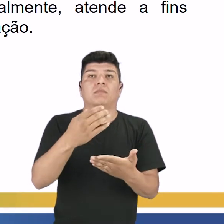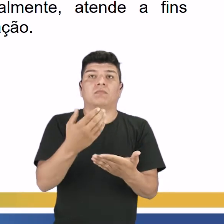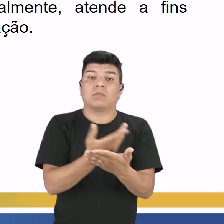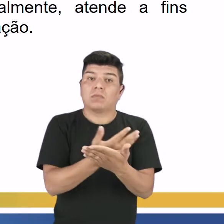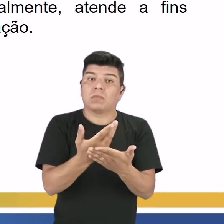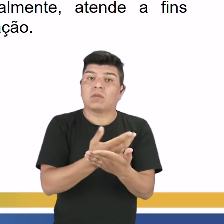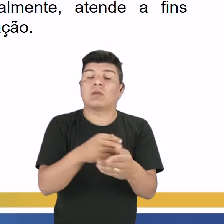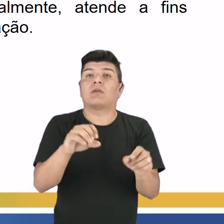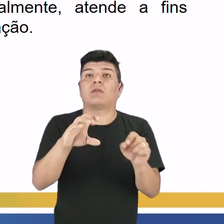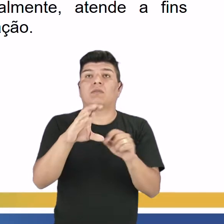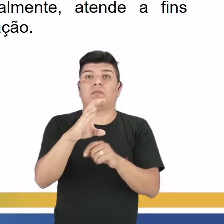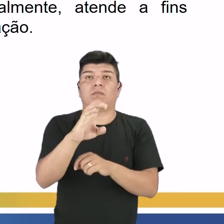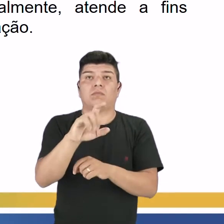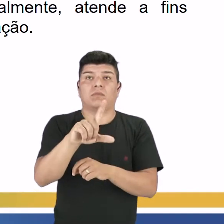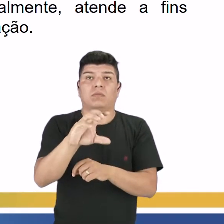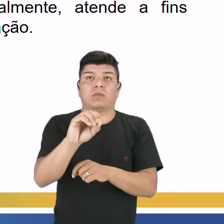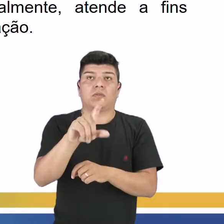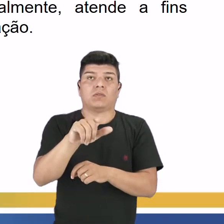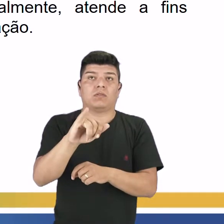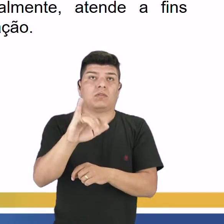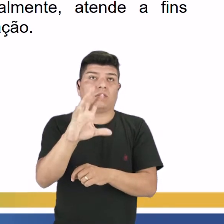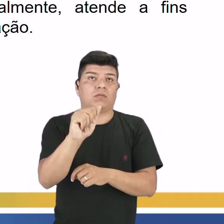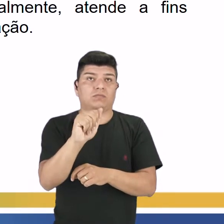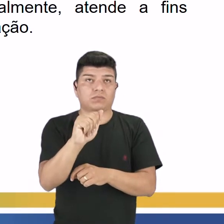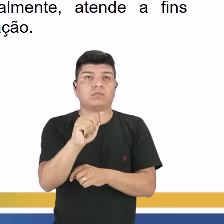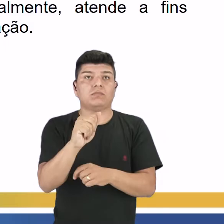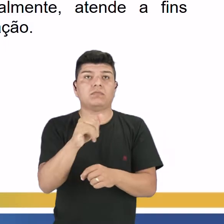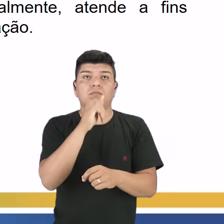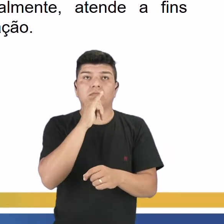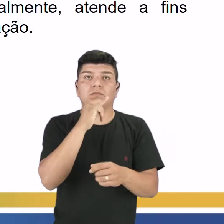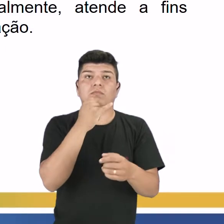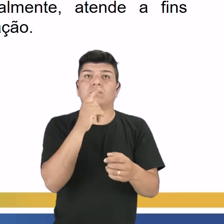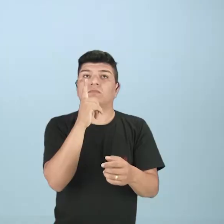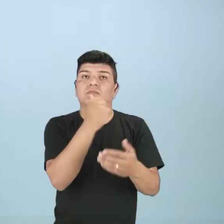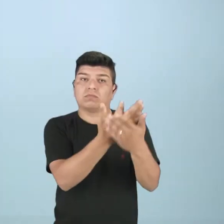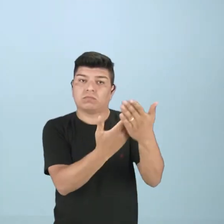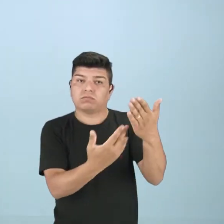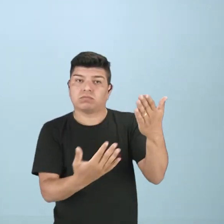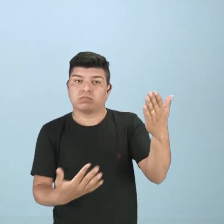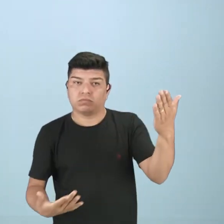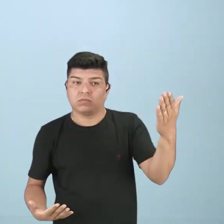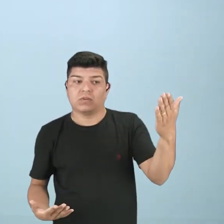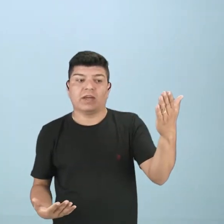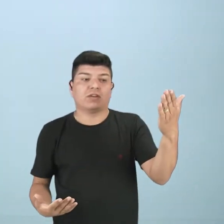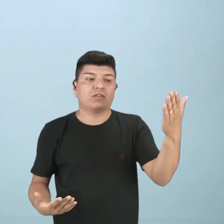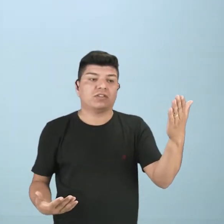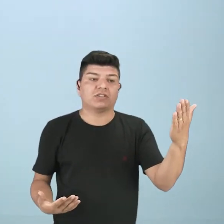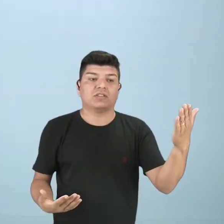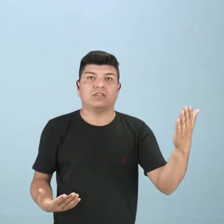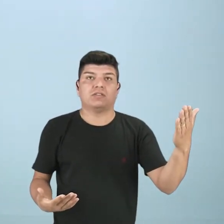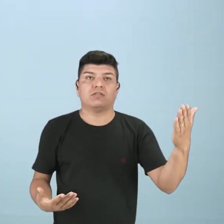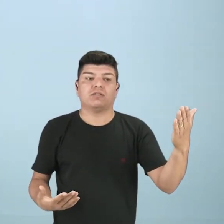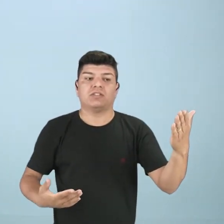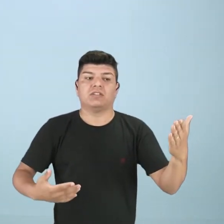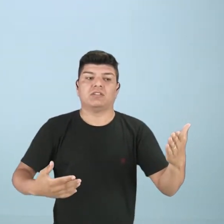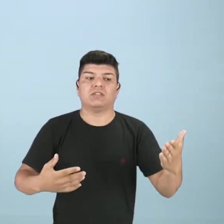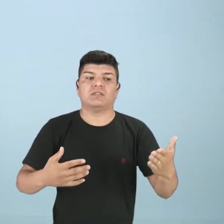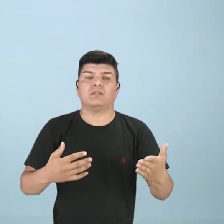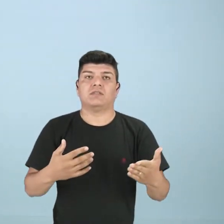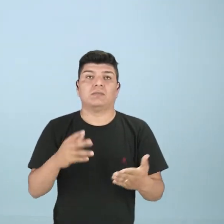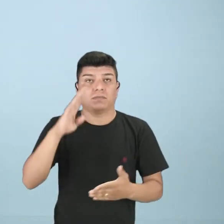ecológica, como, por exemplo, proteção de mananciais. Então, gente, esse tipo de reposição é mais que o